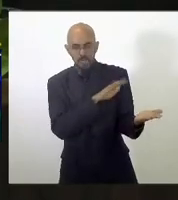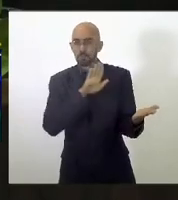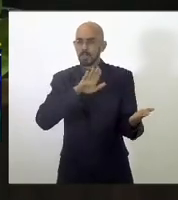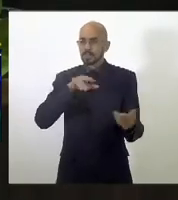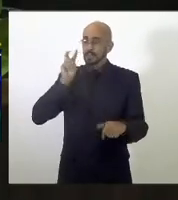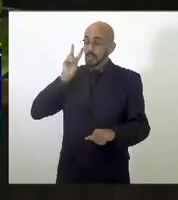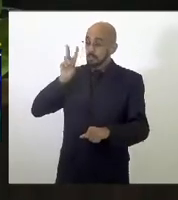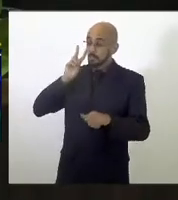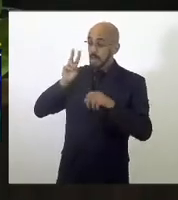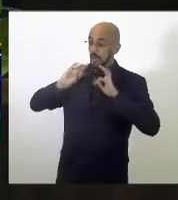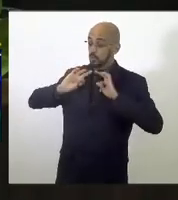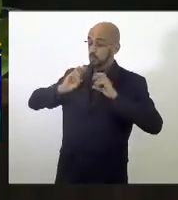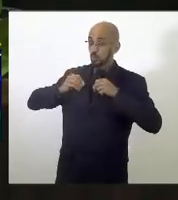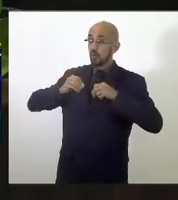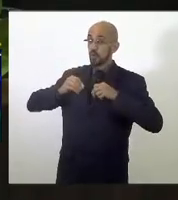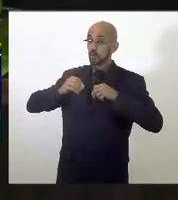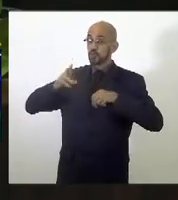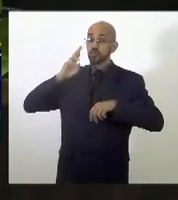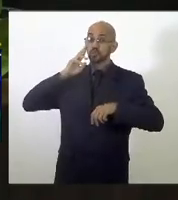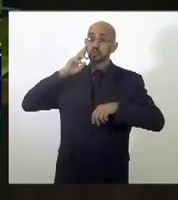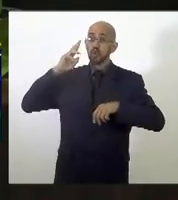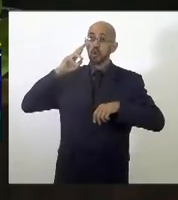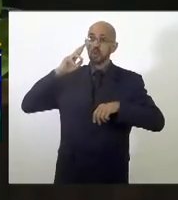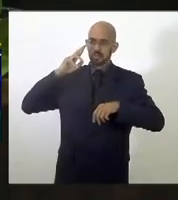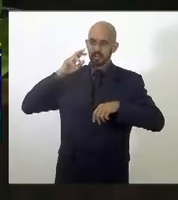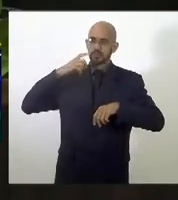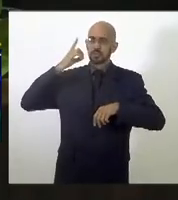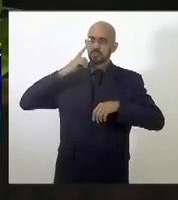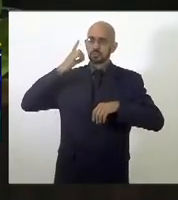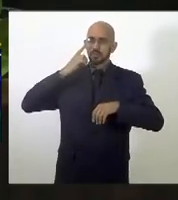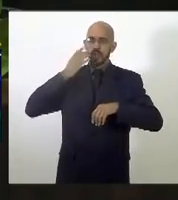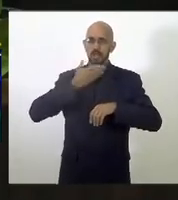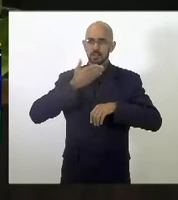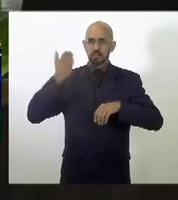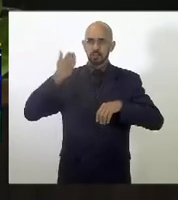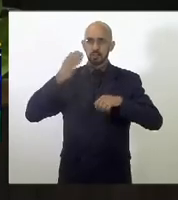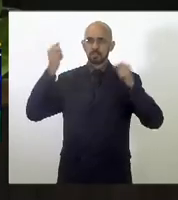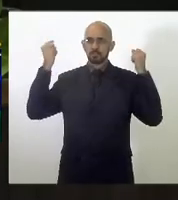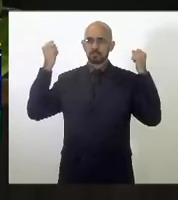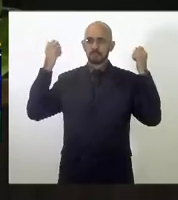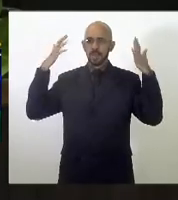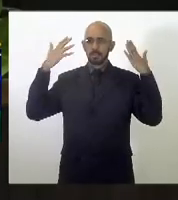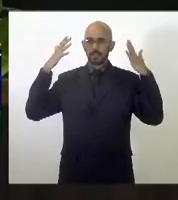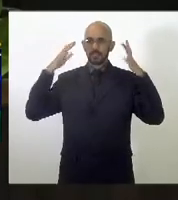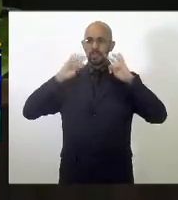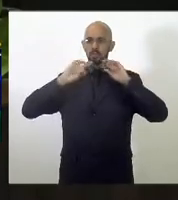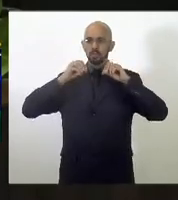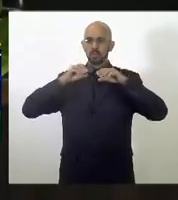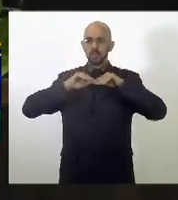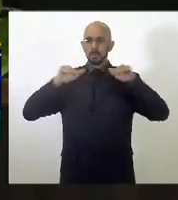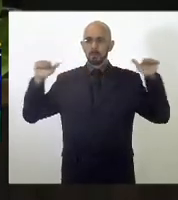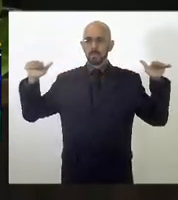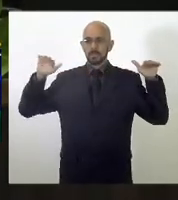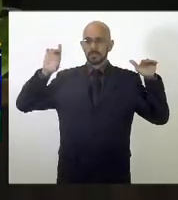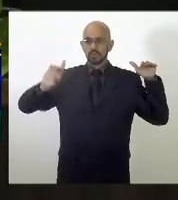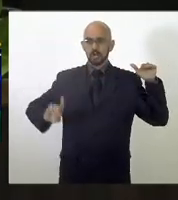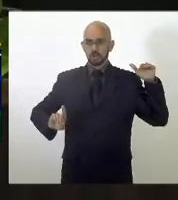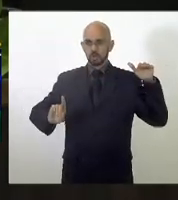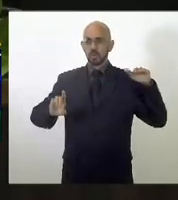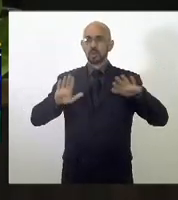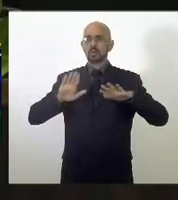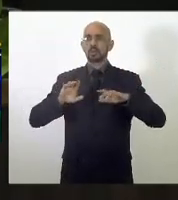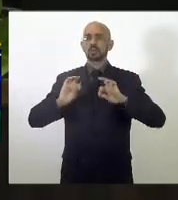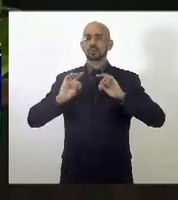todos, senhoras parlamentares e senhores parlamentares, estão de parabéns, toda a mesa diretora, todo...